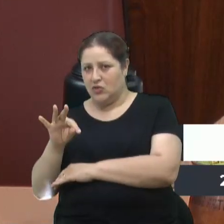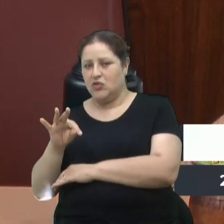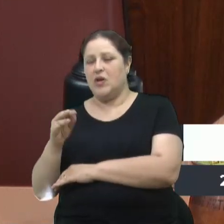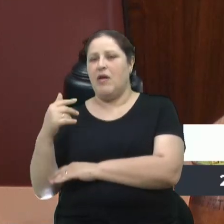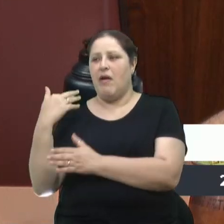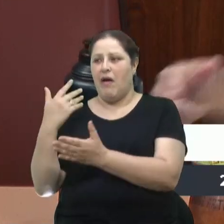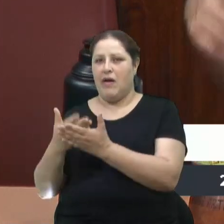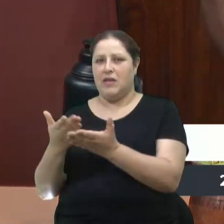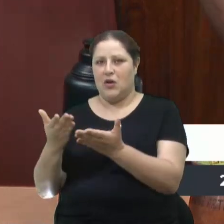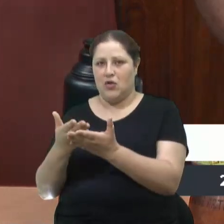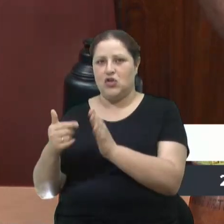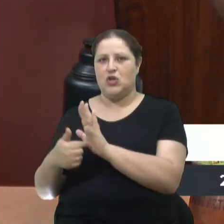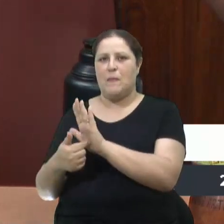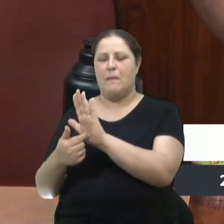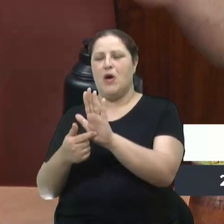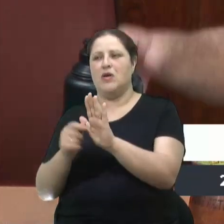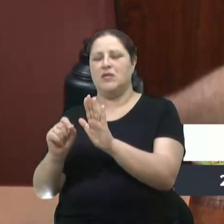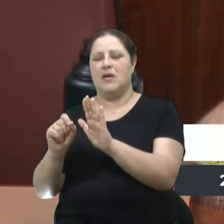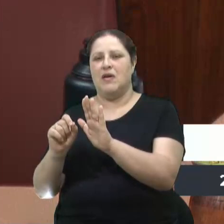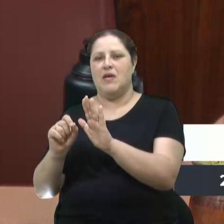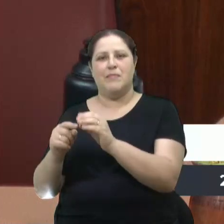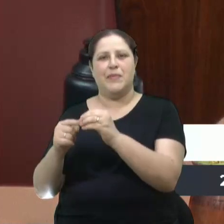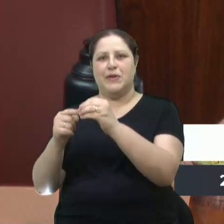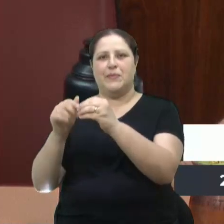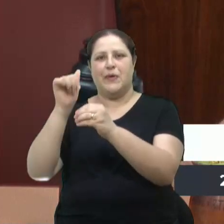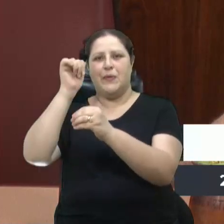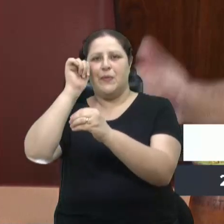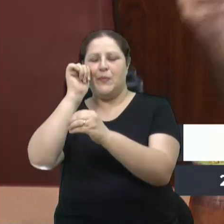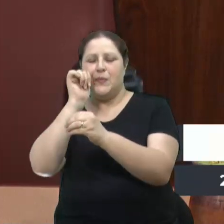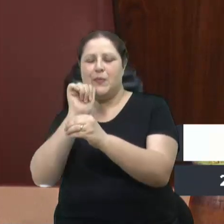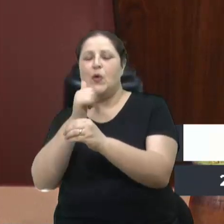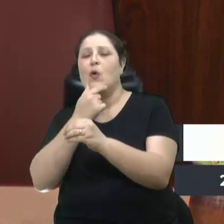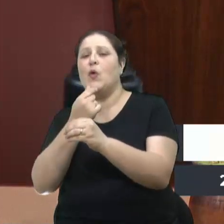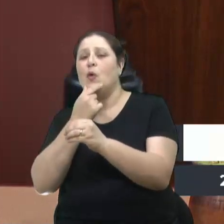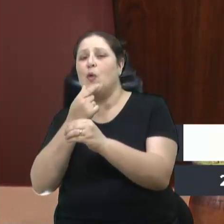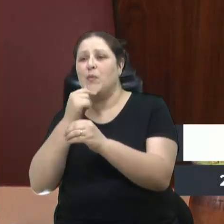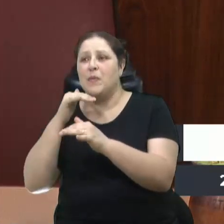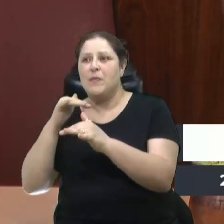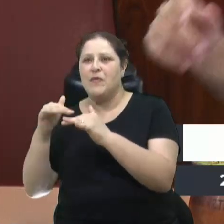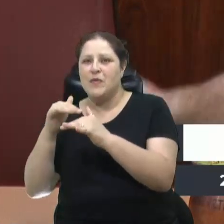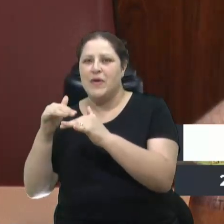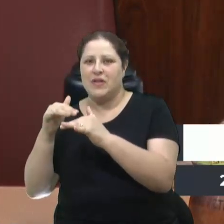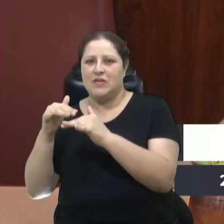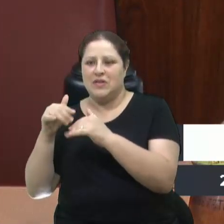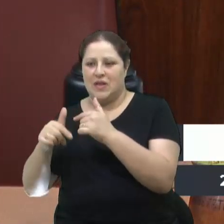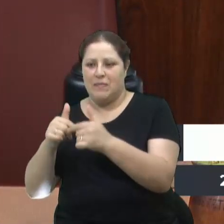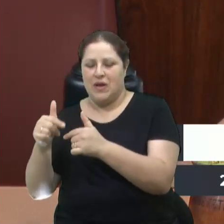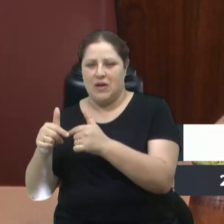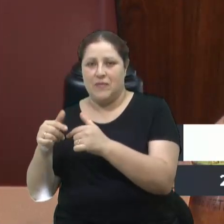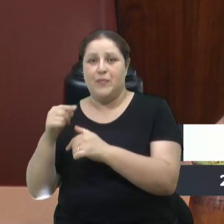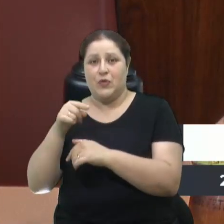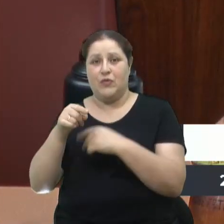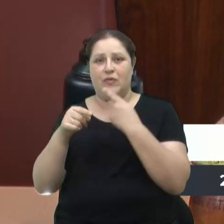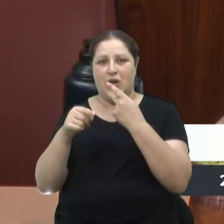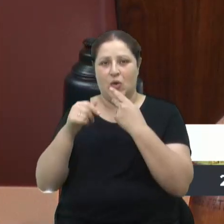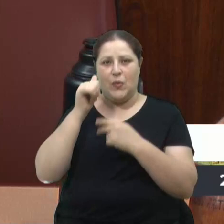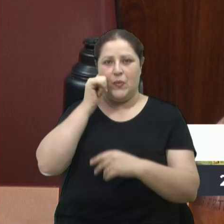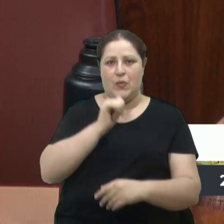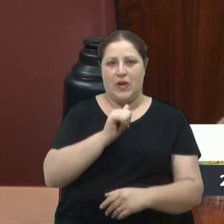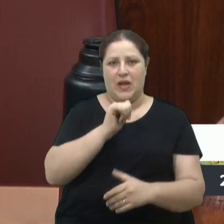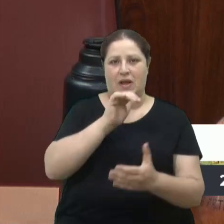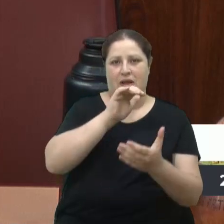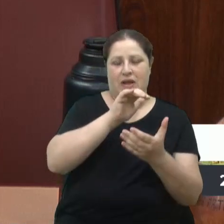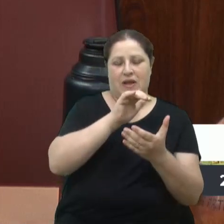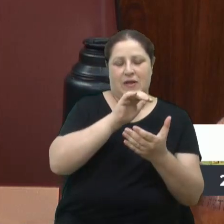trajetórias masculinas. E a senhora começou falando da Dandara, né? Eu lembrei que visitei o Quilombo dos Palmares e